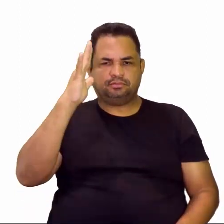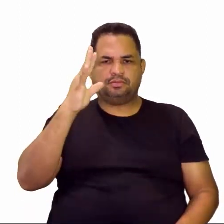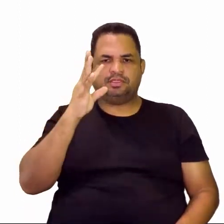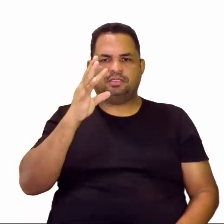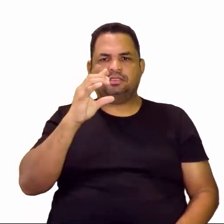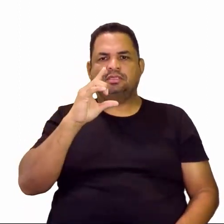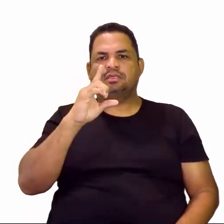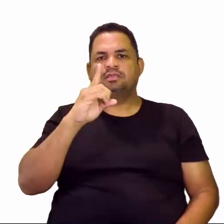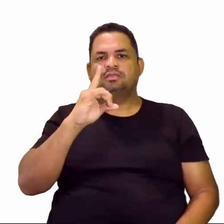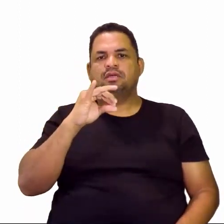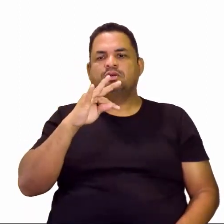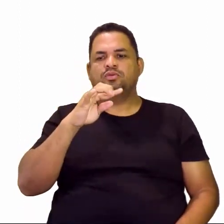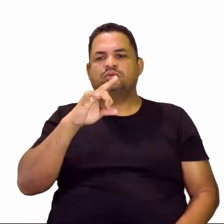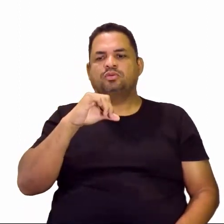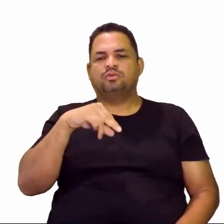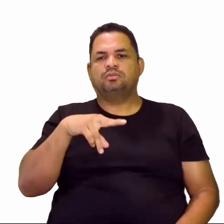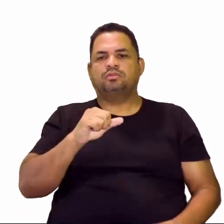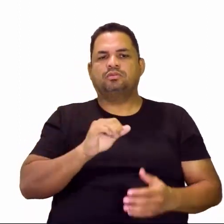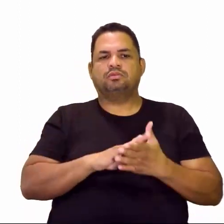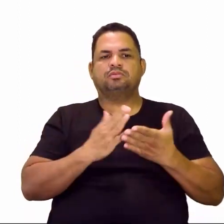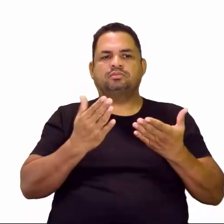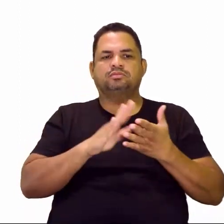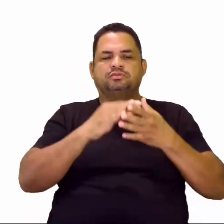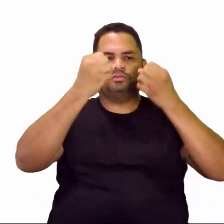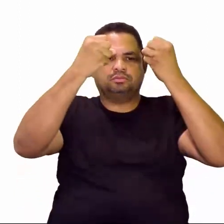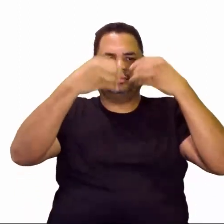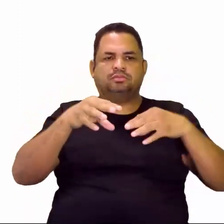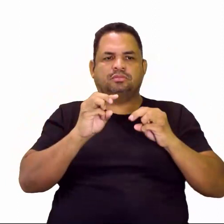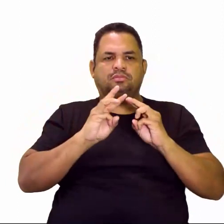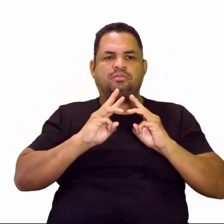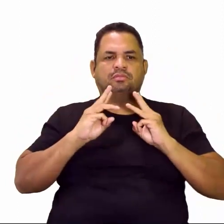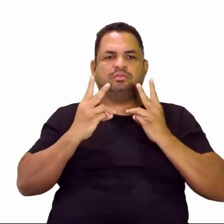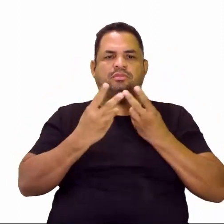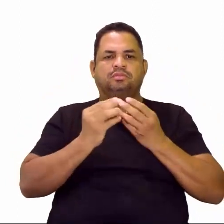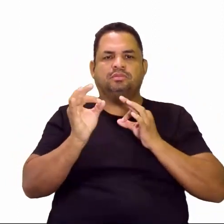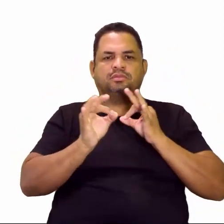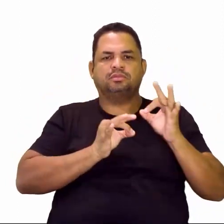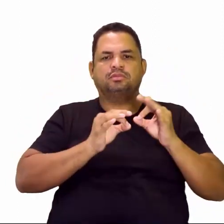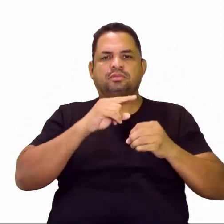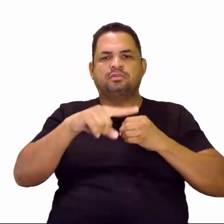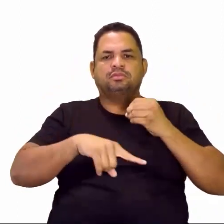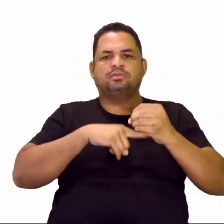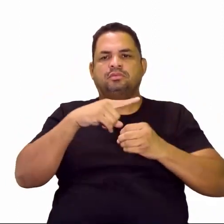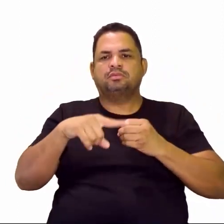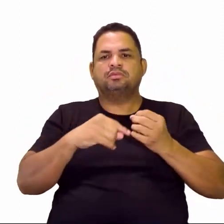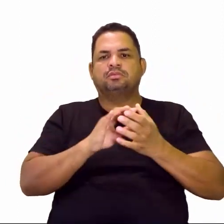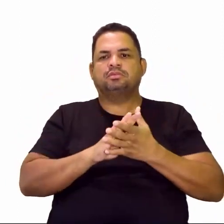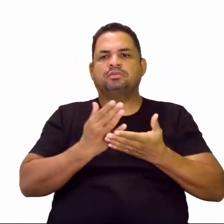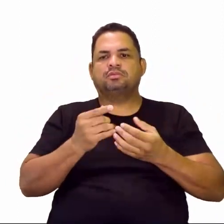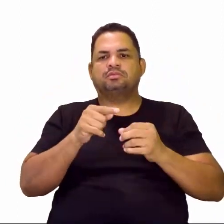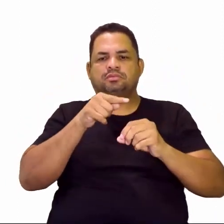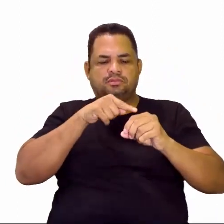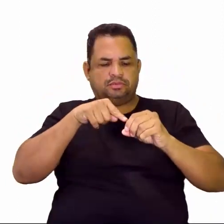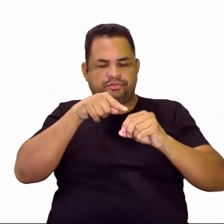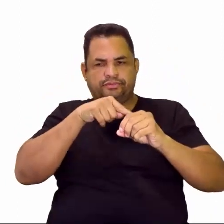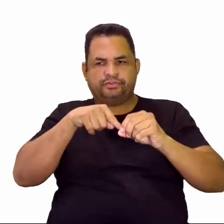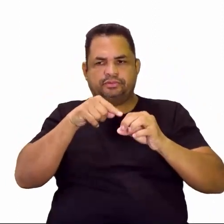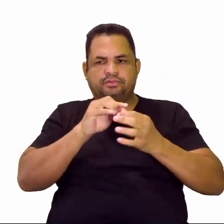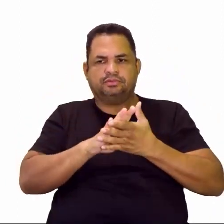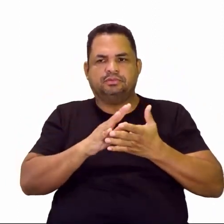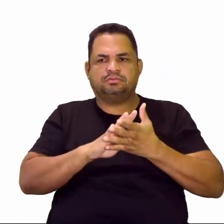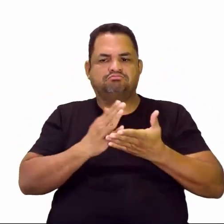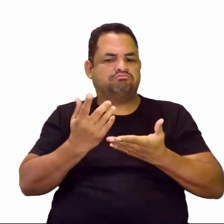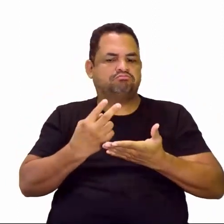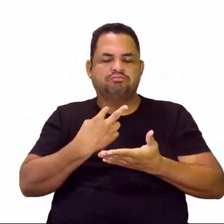o que é que nos diz? Diz que a matéria seria formada por átomos, que são esferas